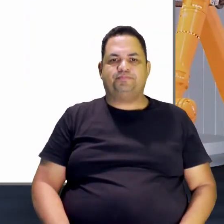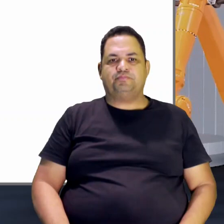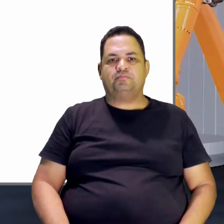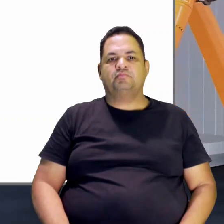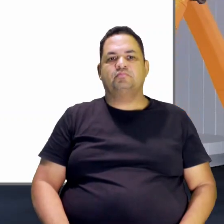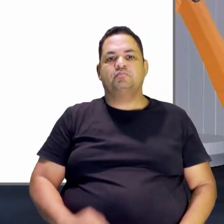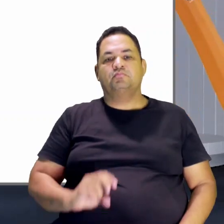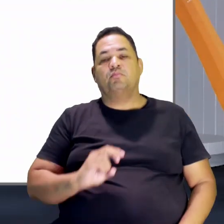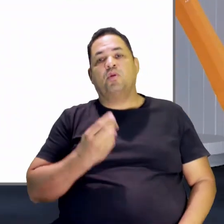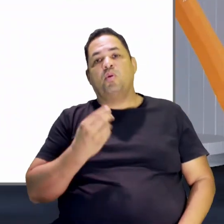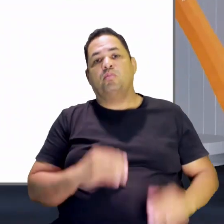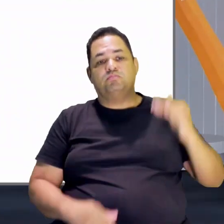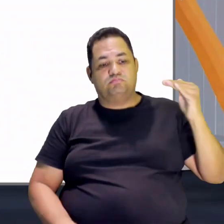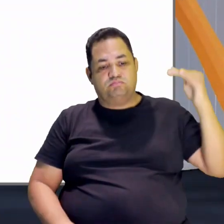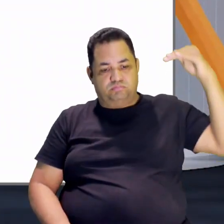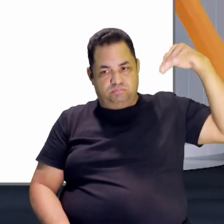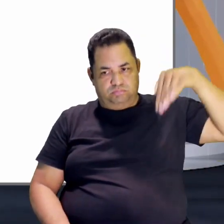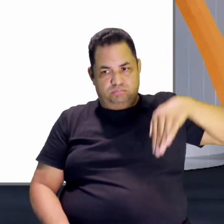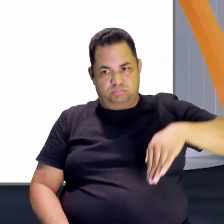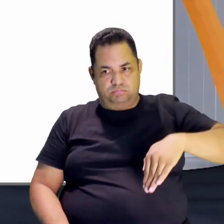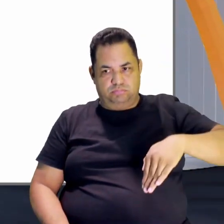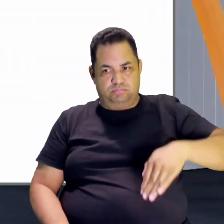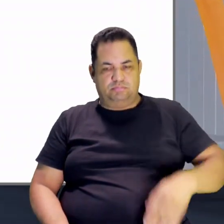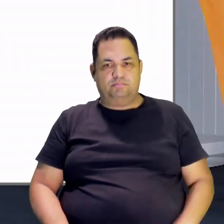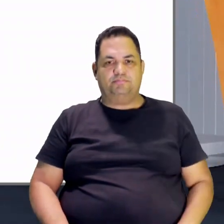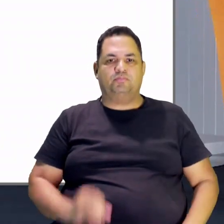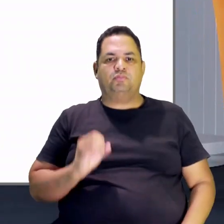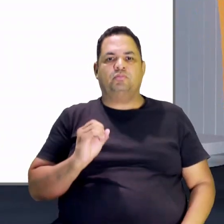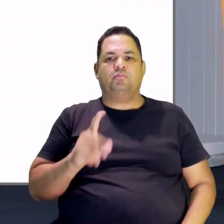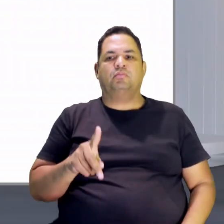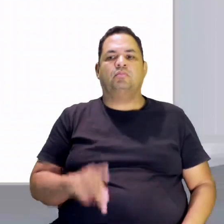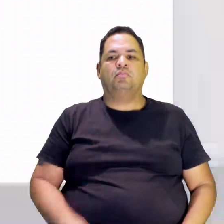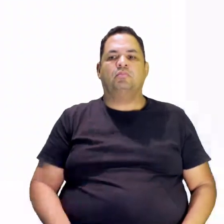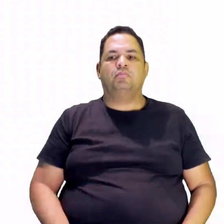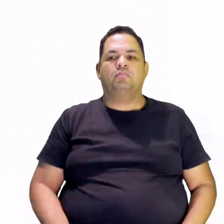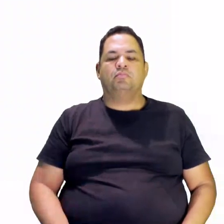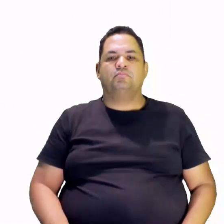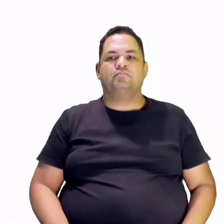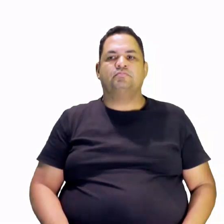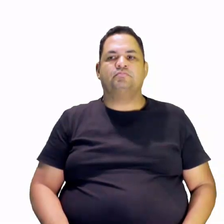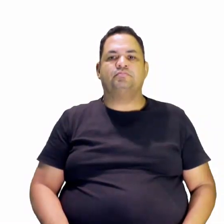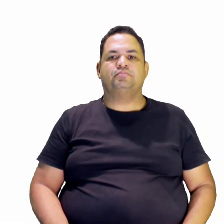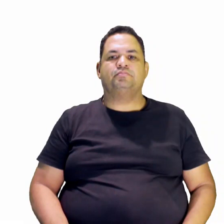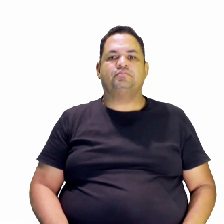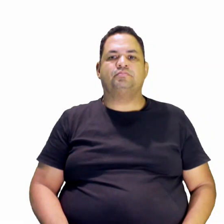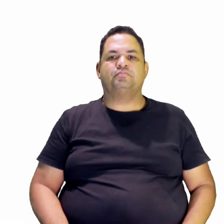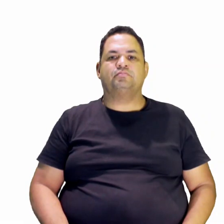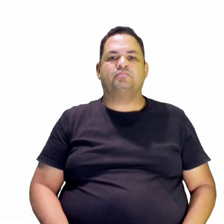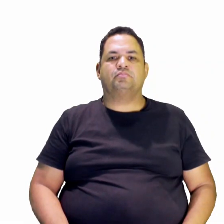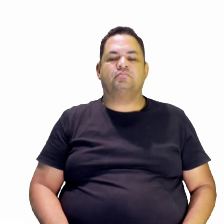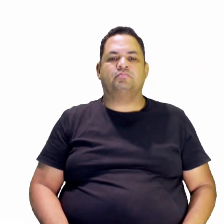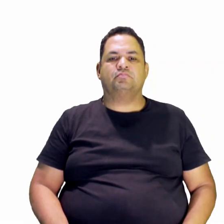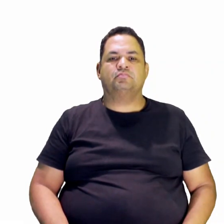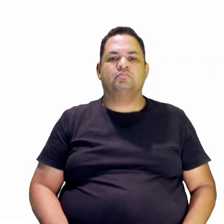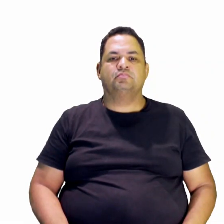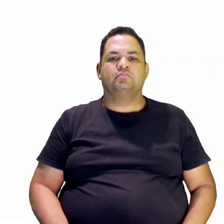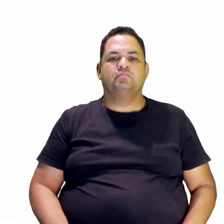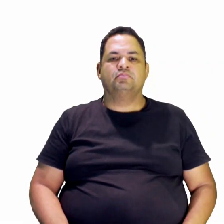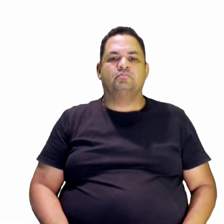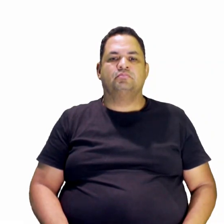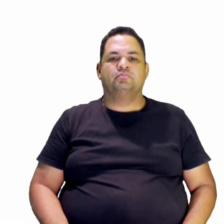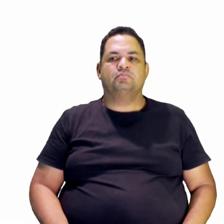alto, ou do lugar mais alto até o lugar mais baixo, ok? Vamos lá então? Então aqui, olha bem,